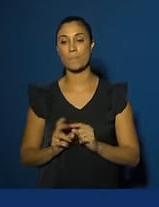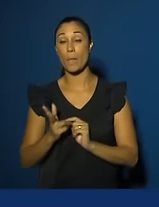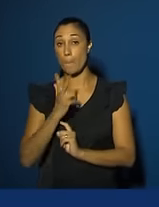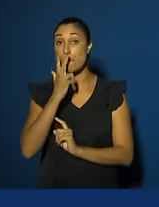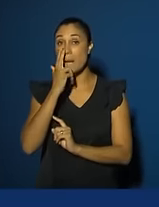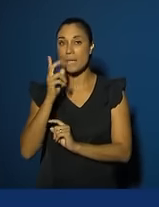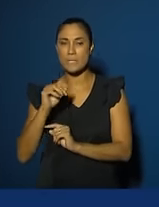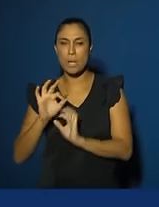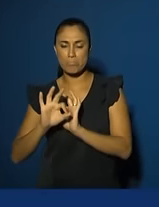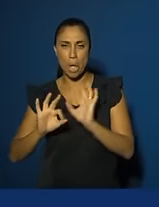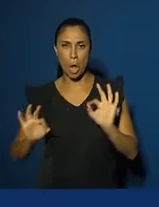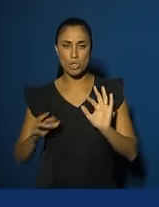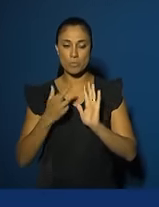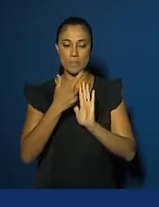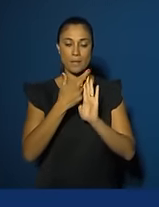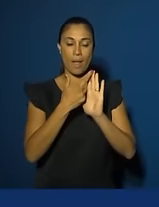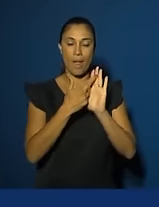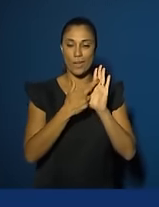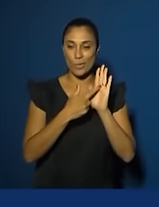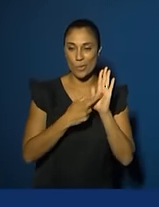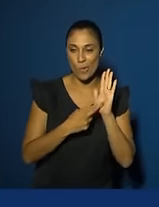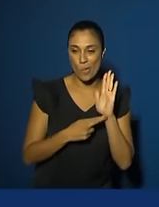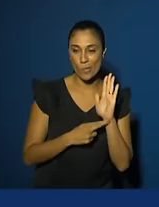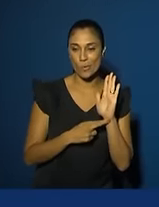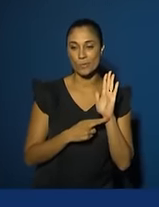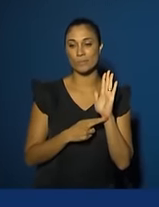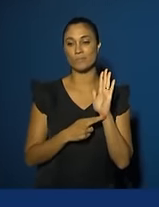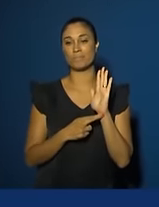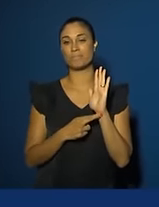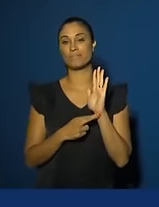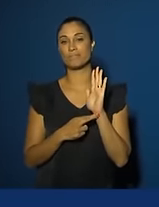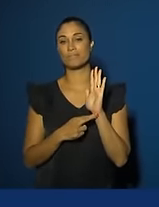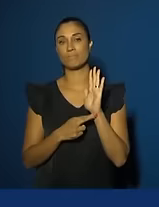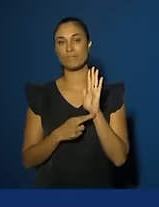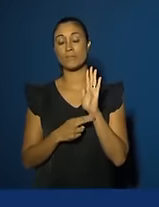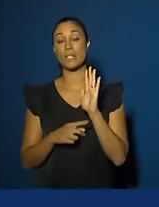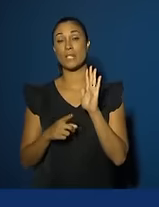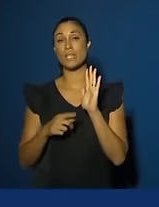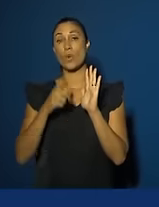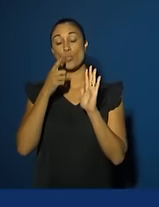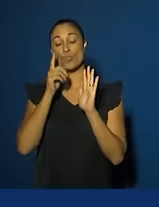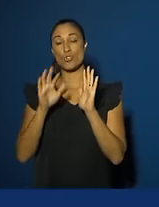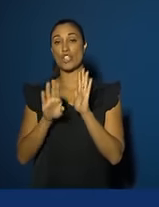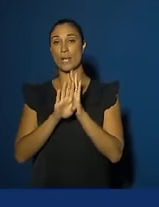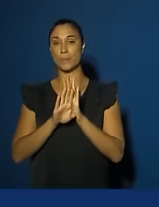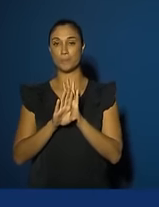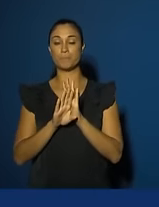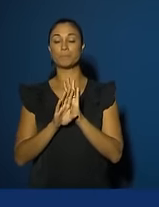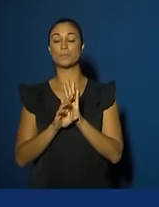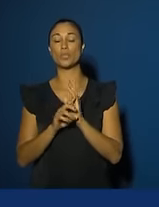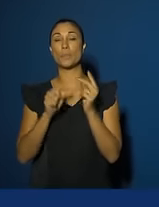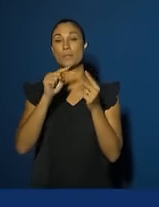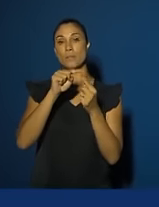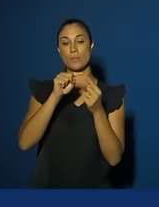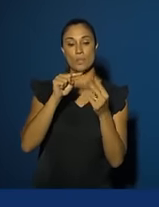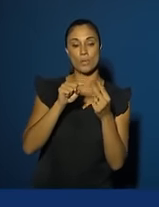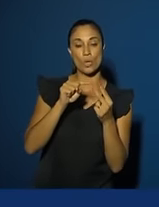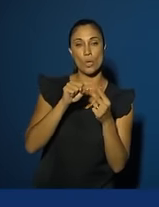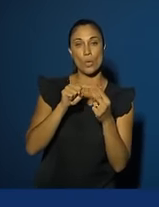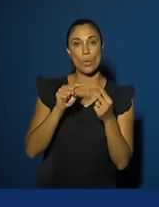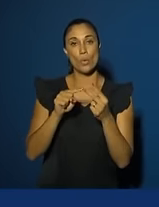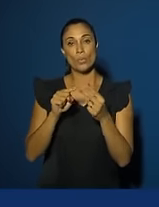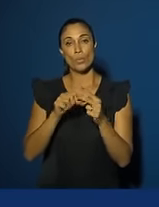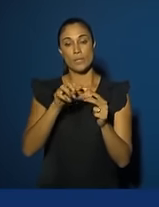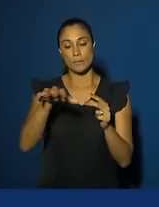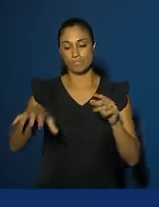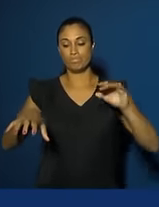promissor os relatórios eh que preliminares que estão nos chegando sobre esses dois são duas